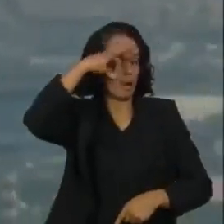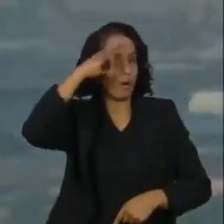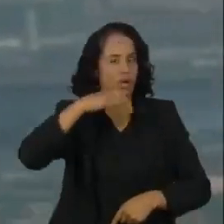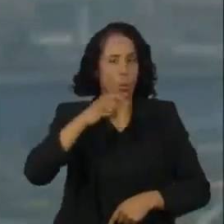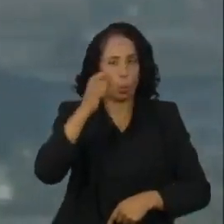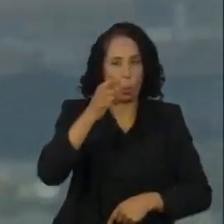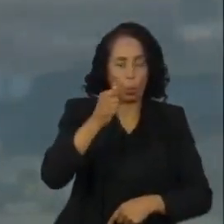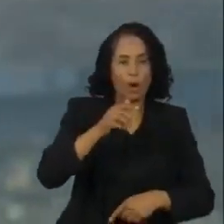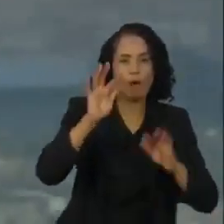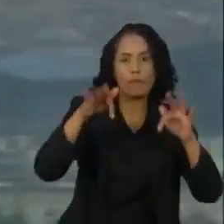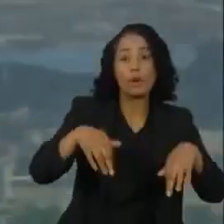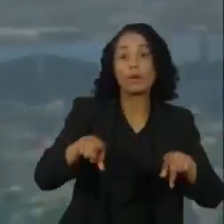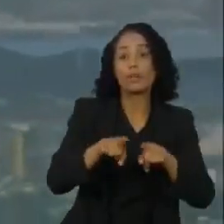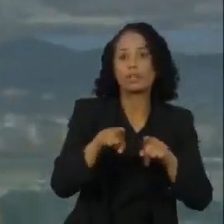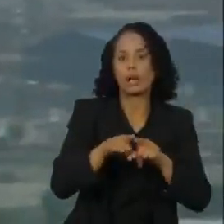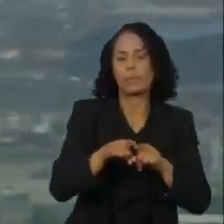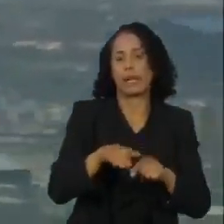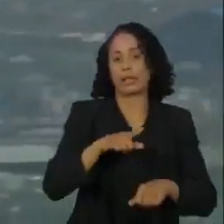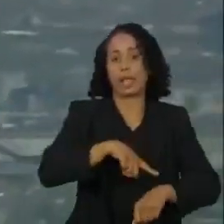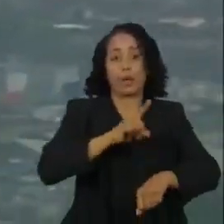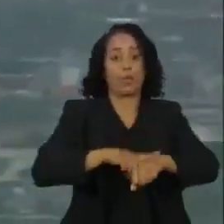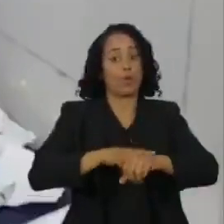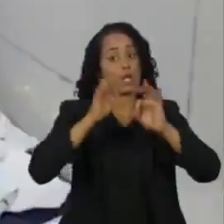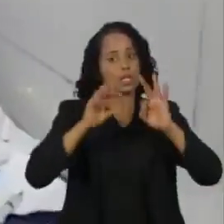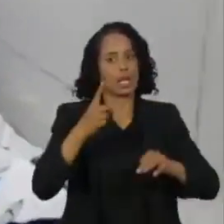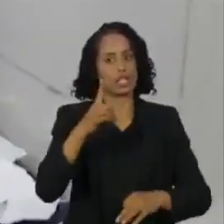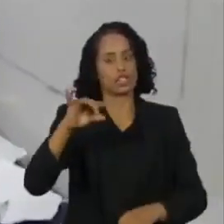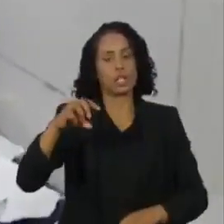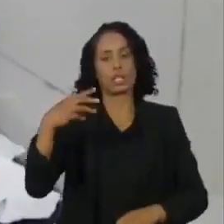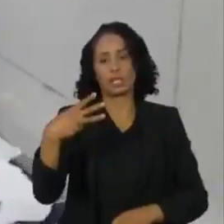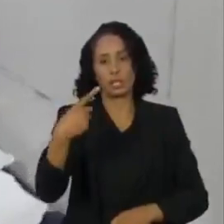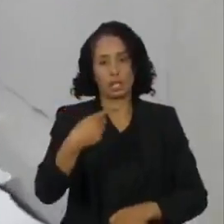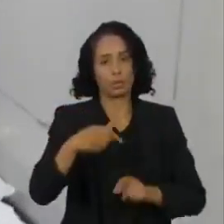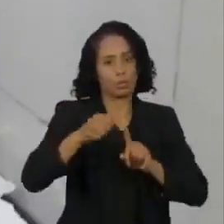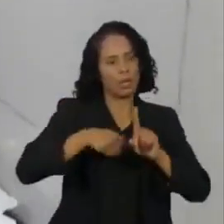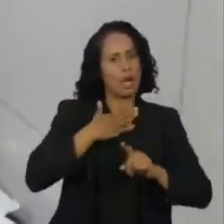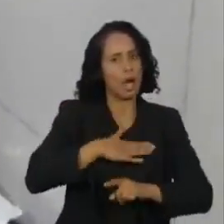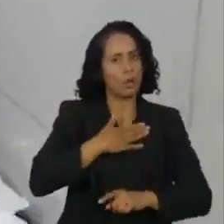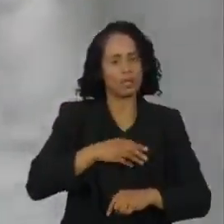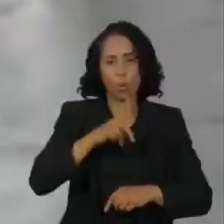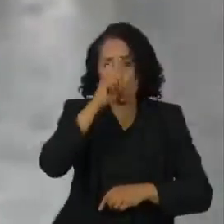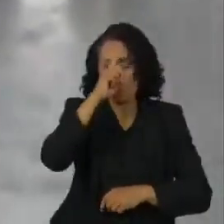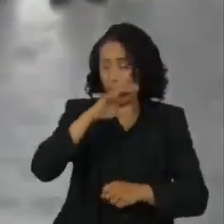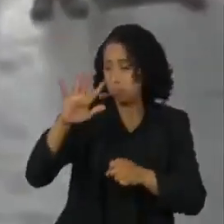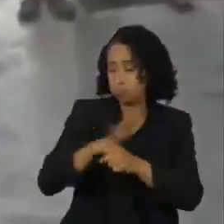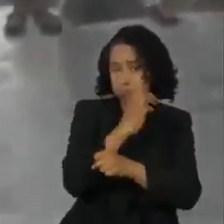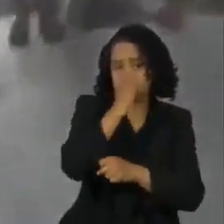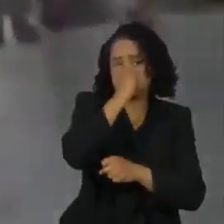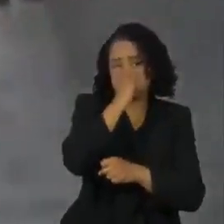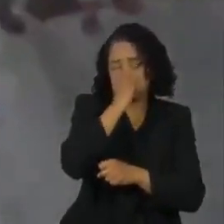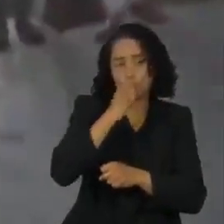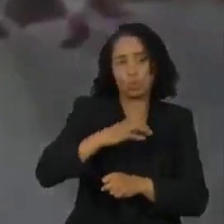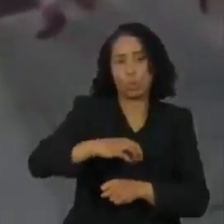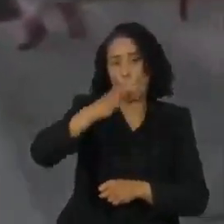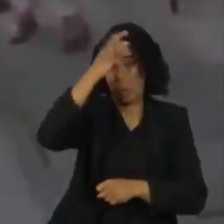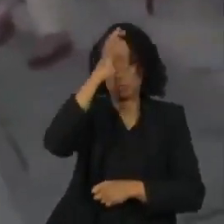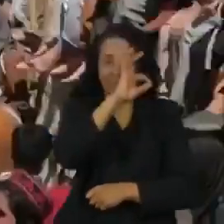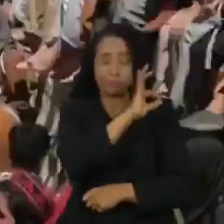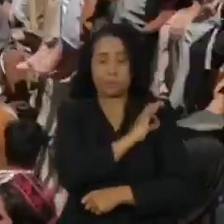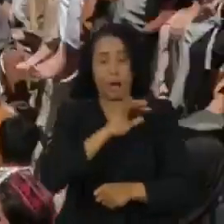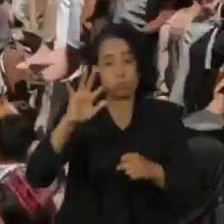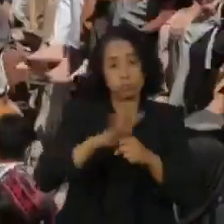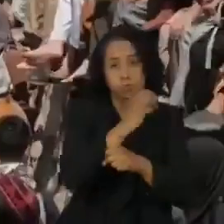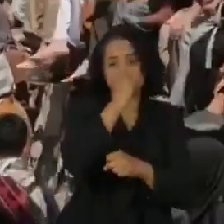próximas horas o prazo final de saída é 31 de agosto os hospitais de cabos estão e o feridos são mais de